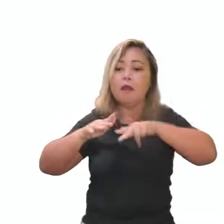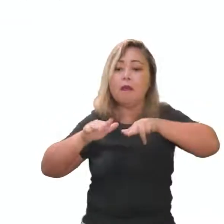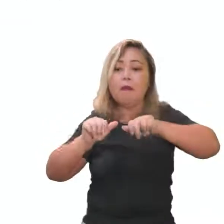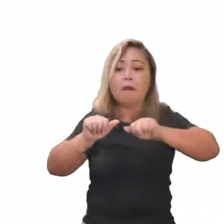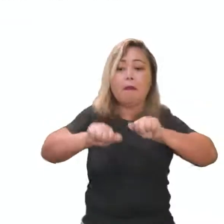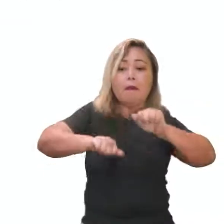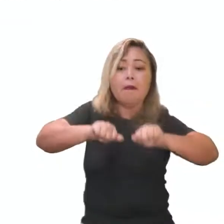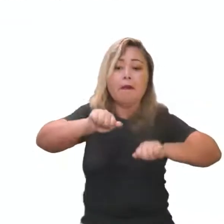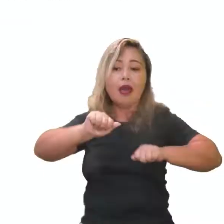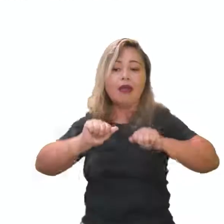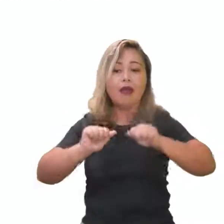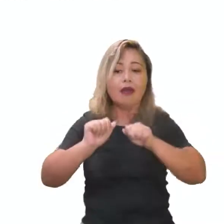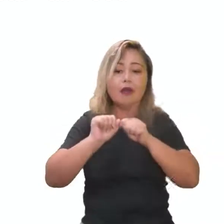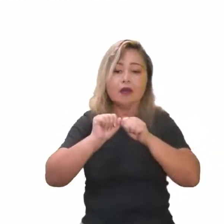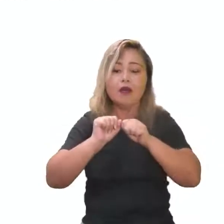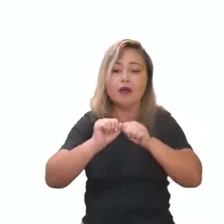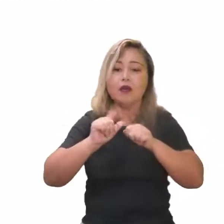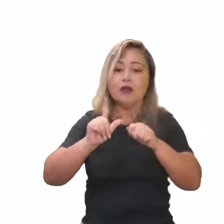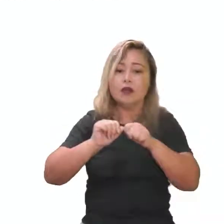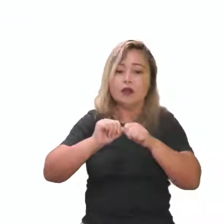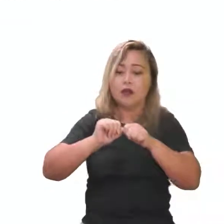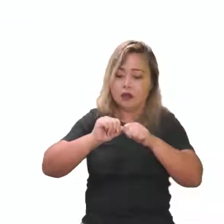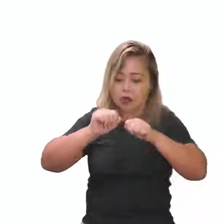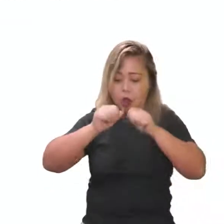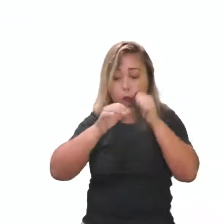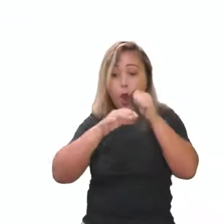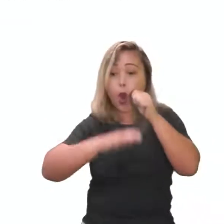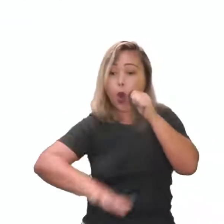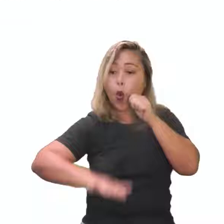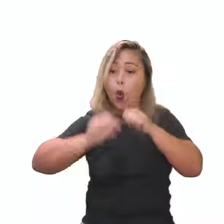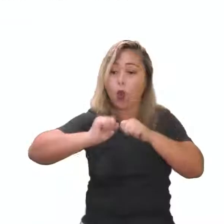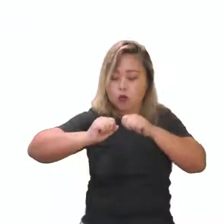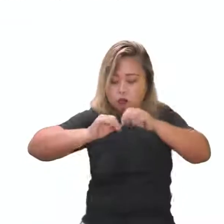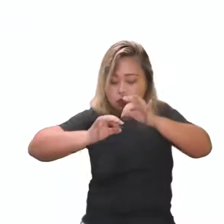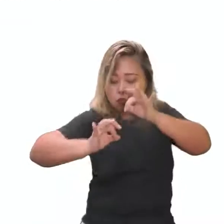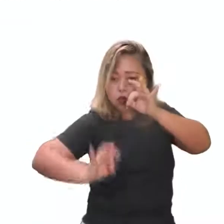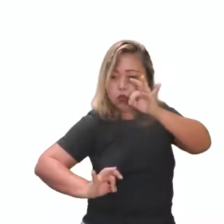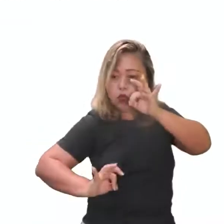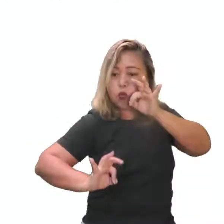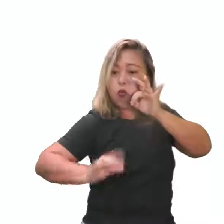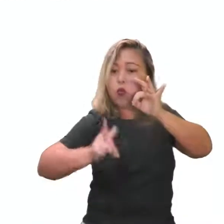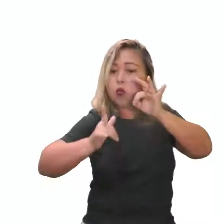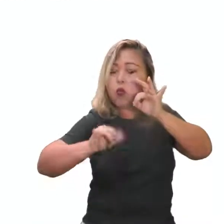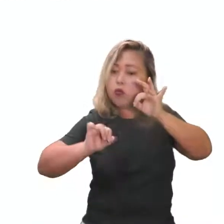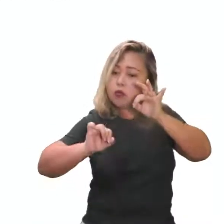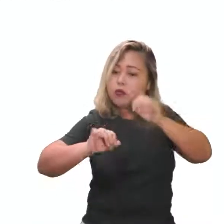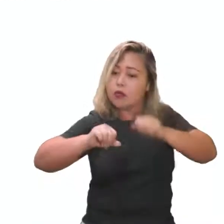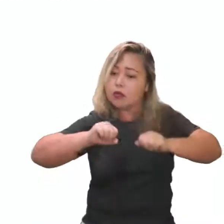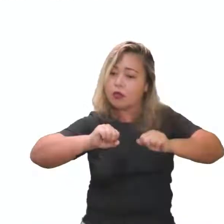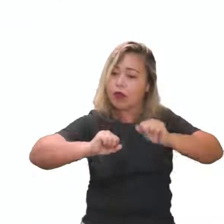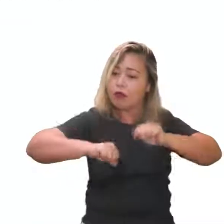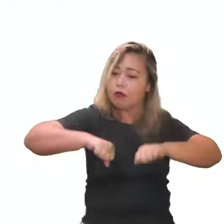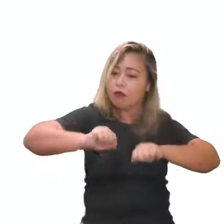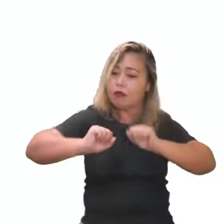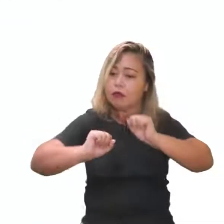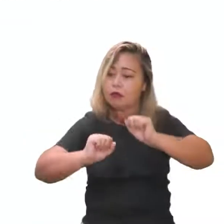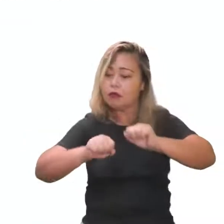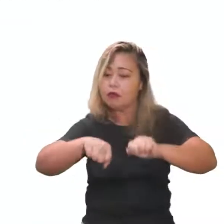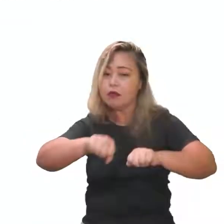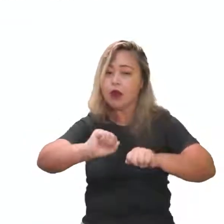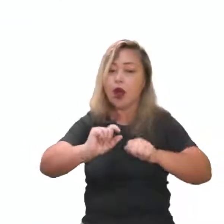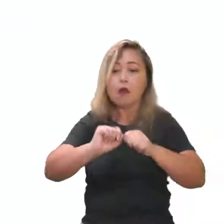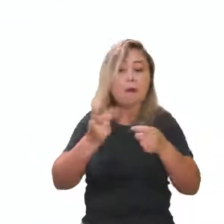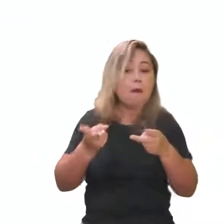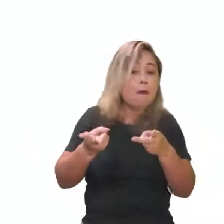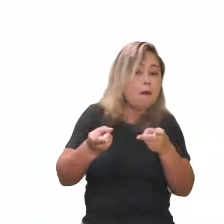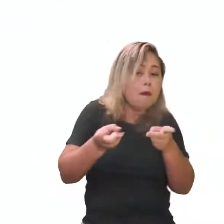tá? Distante, então eles têm as patas longas que distanciam ele do copo d'água. Mas as patinhas deles são bem sensitivas, tá?